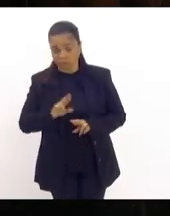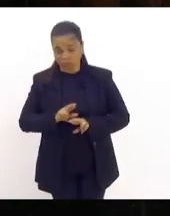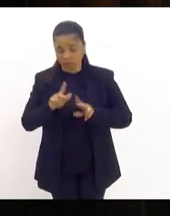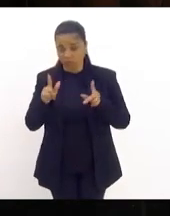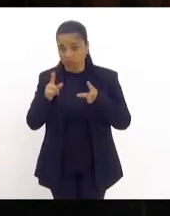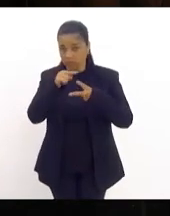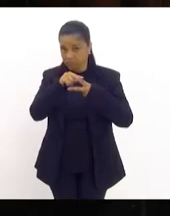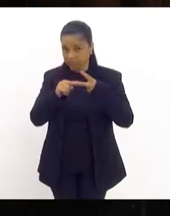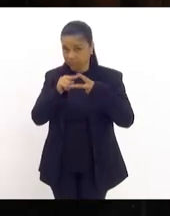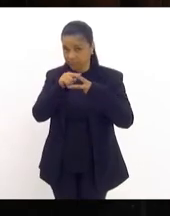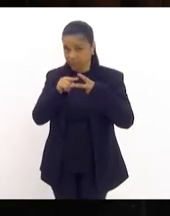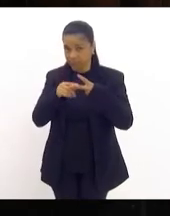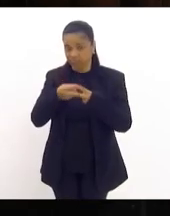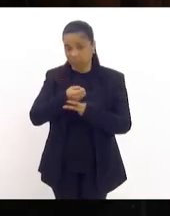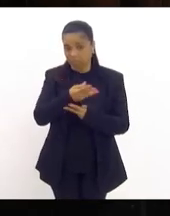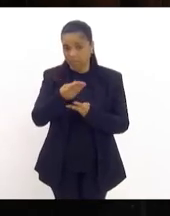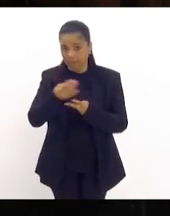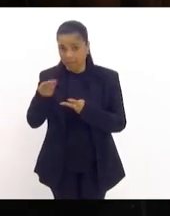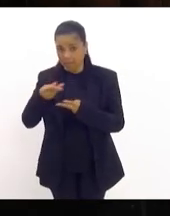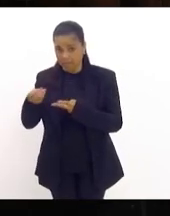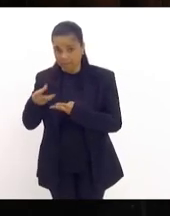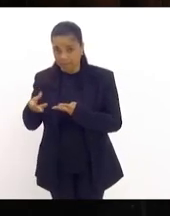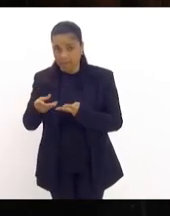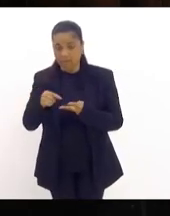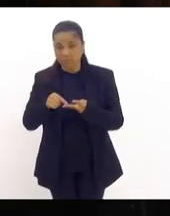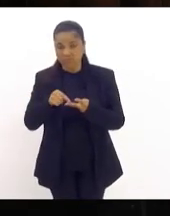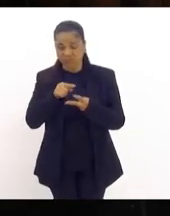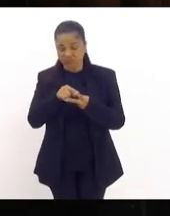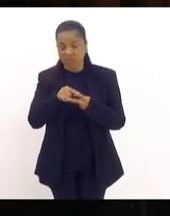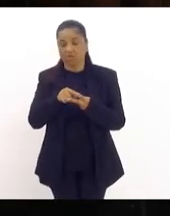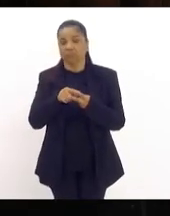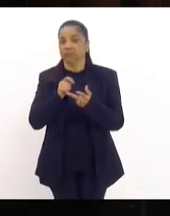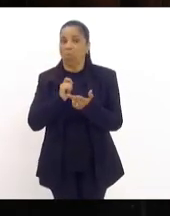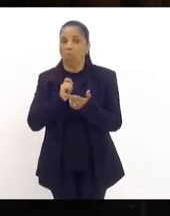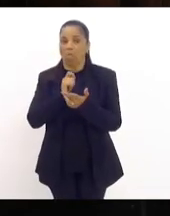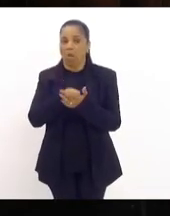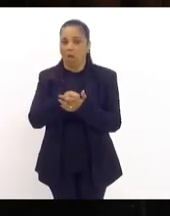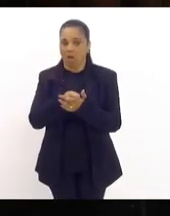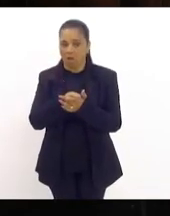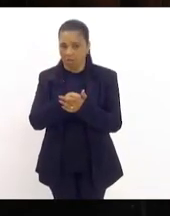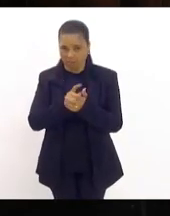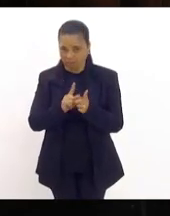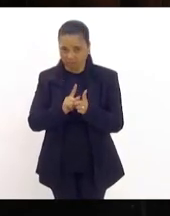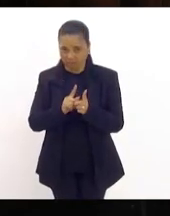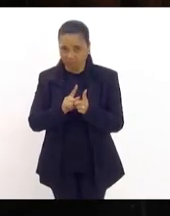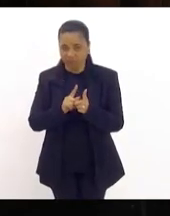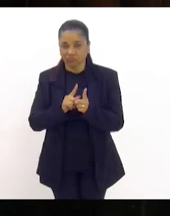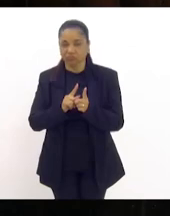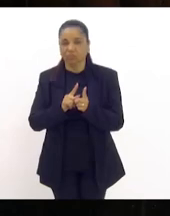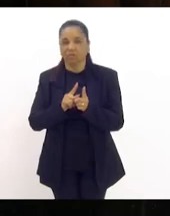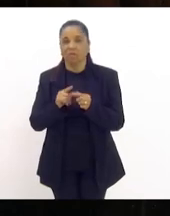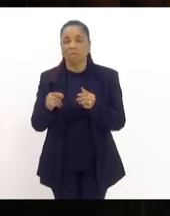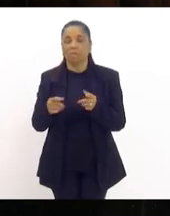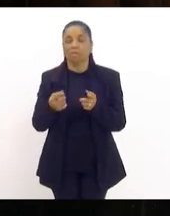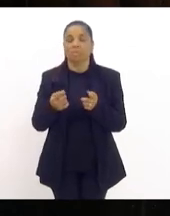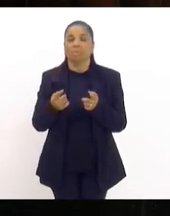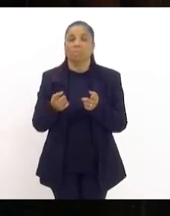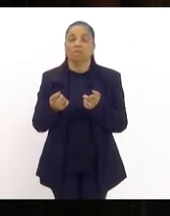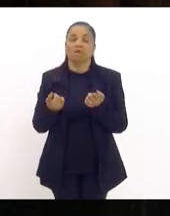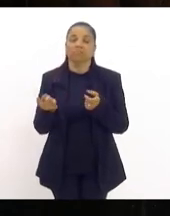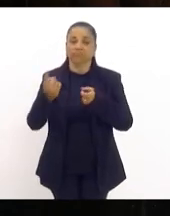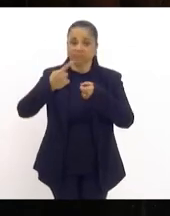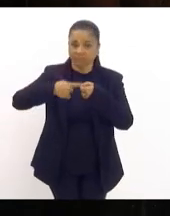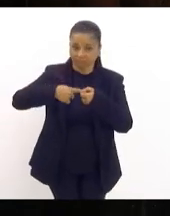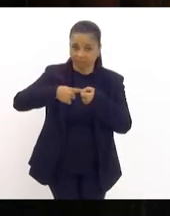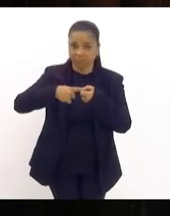duas distribuidoras sonegadoras, pertencentes à Refit,